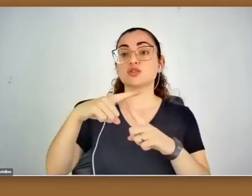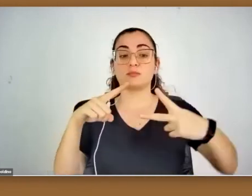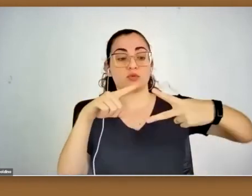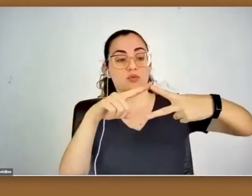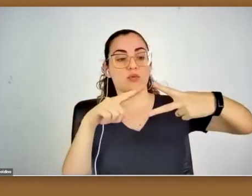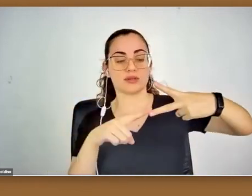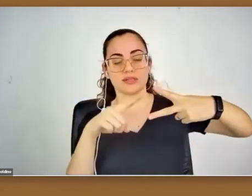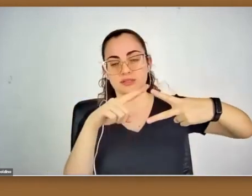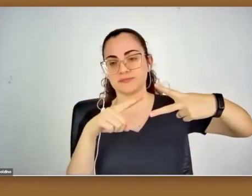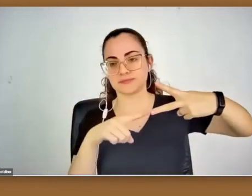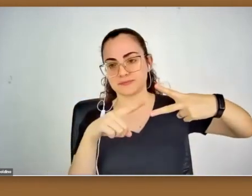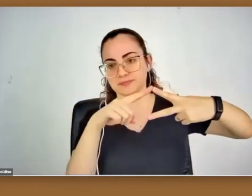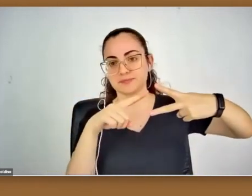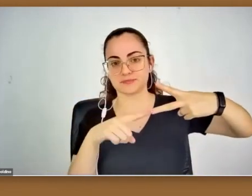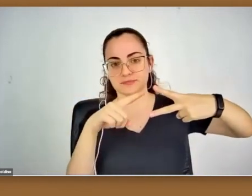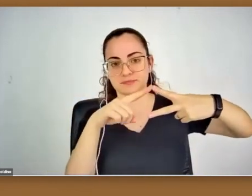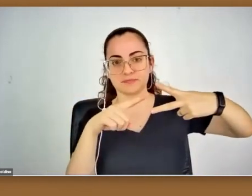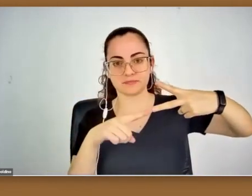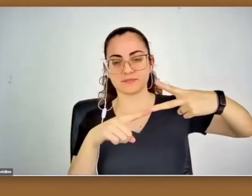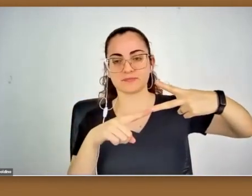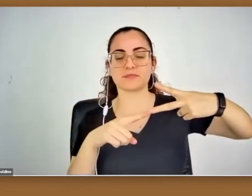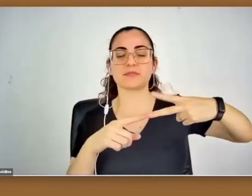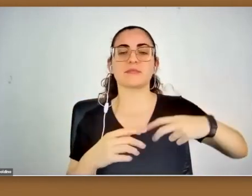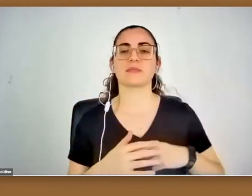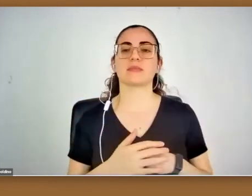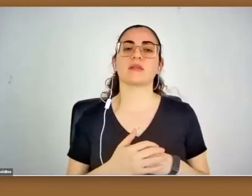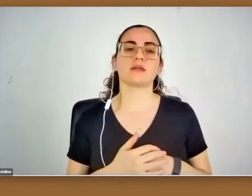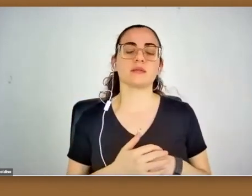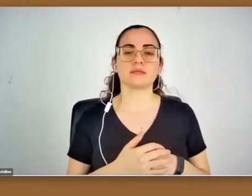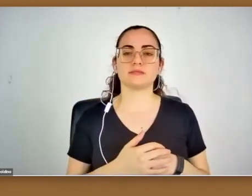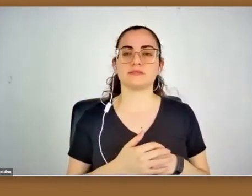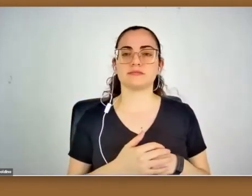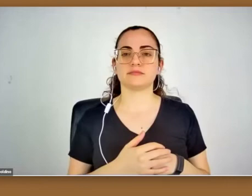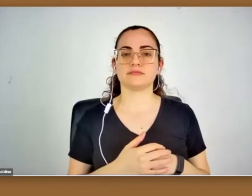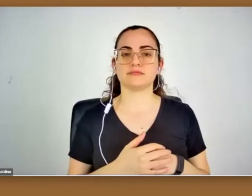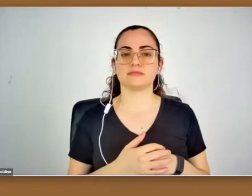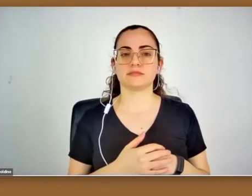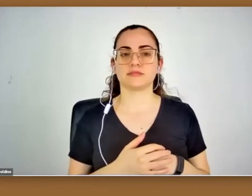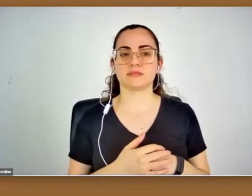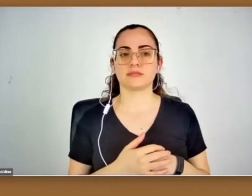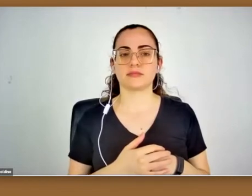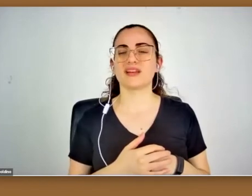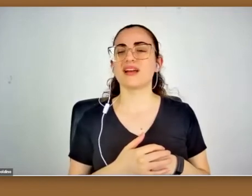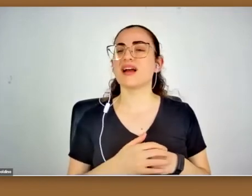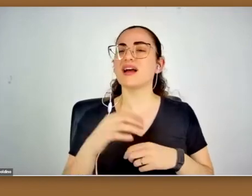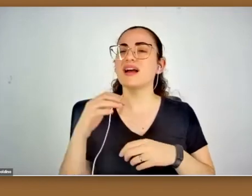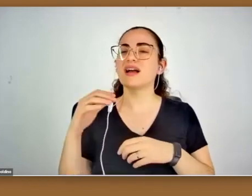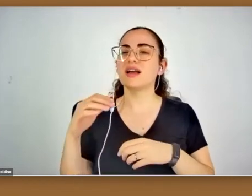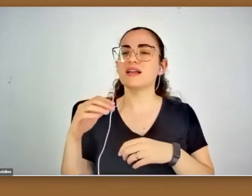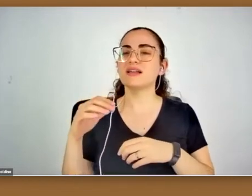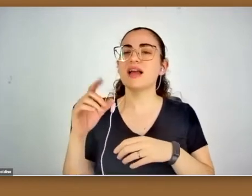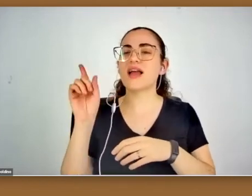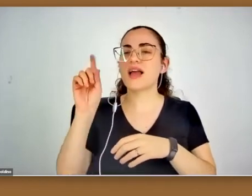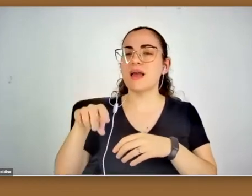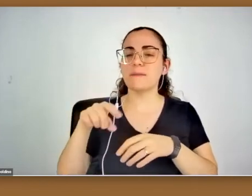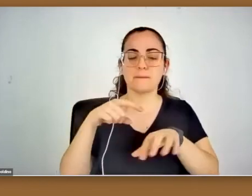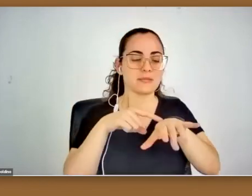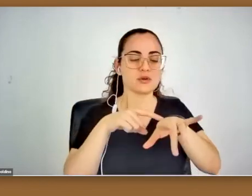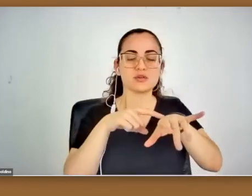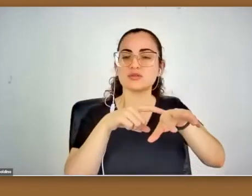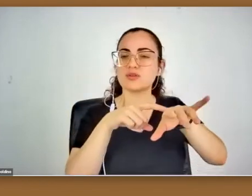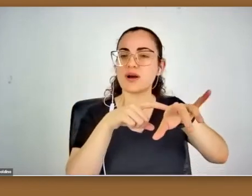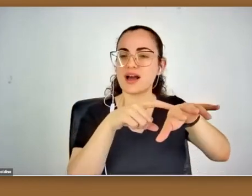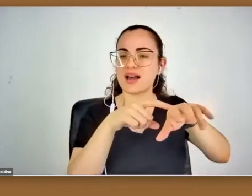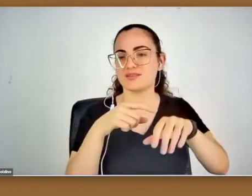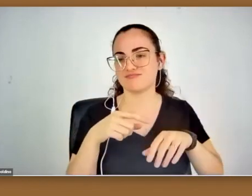vivax, que é mais relacionada ao Plasmodium vivax, né? Que é o protozoário que está relacionado a ela. E aí a gente